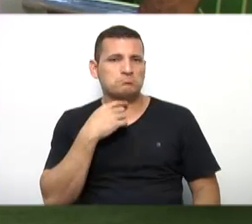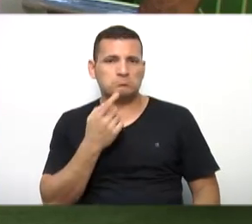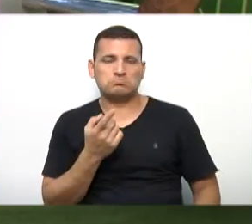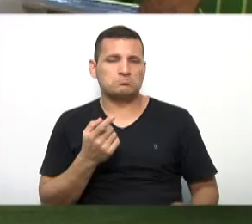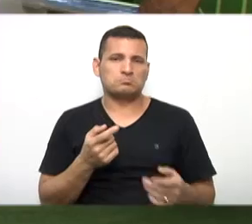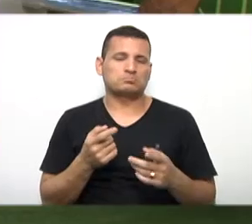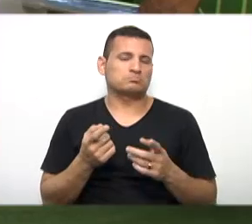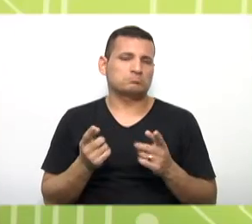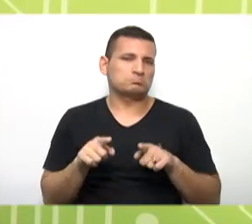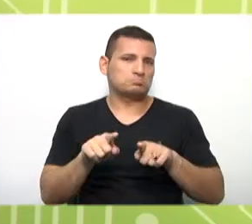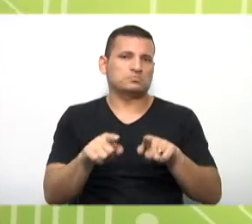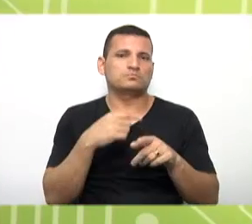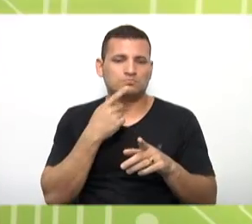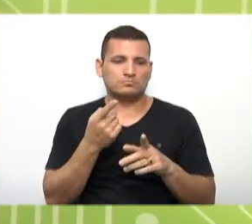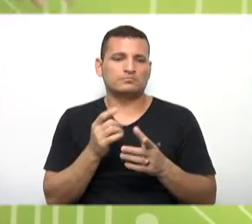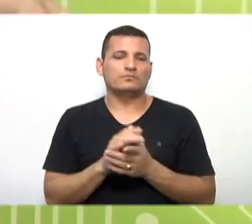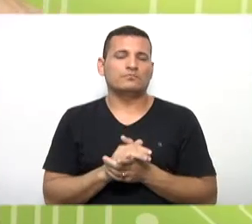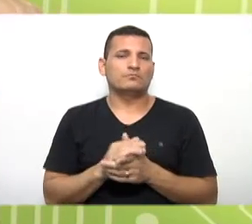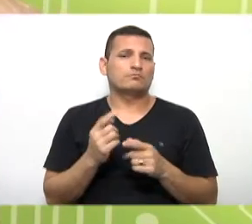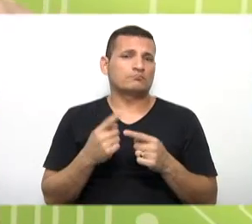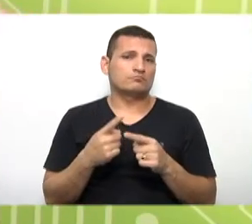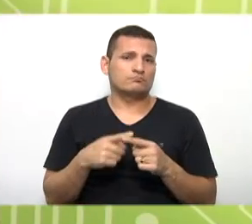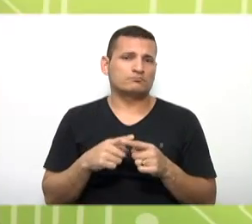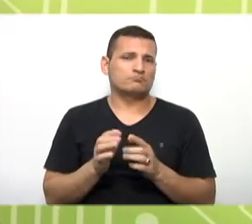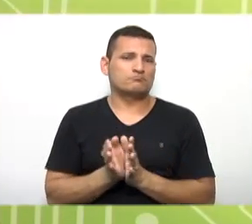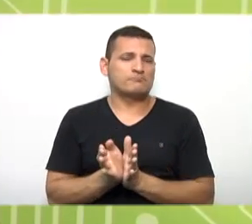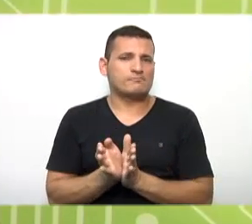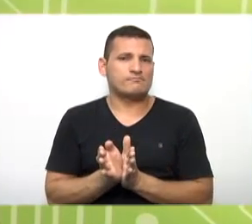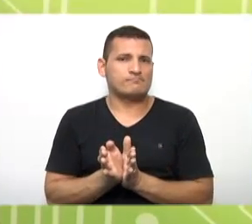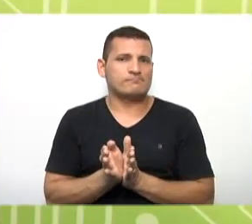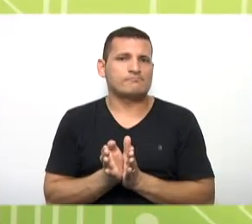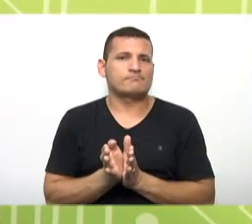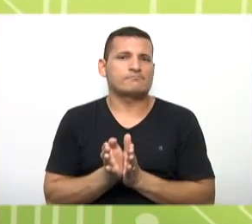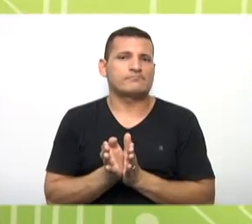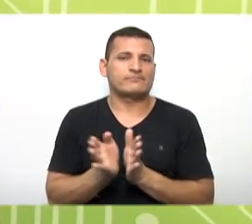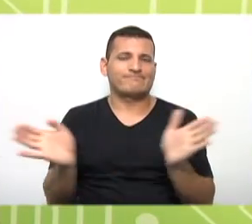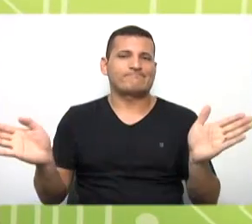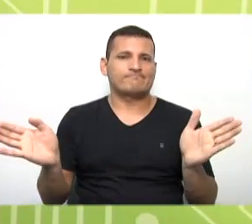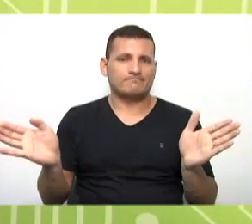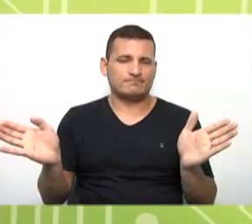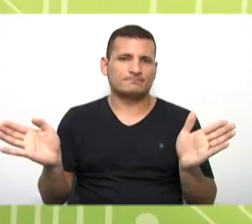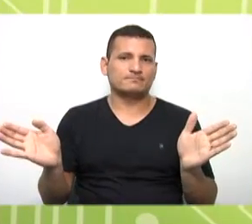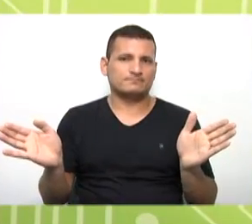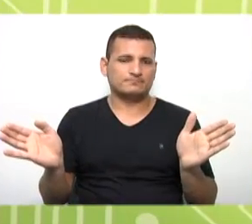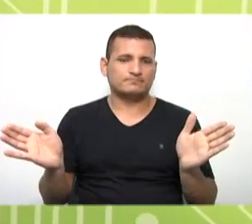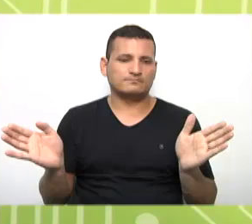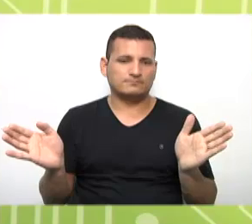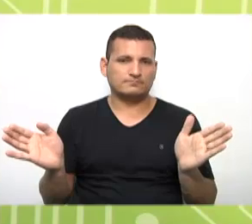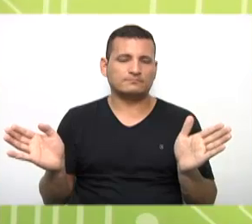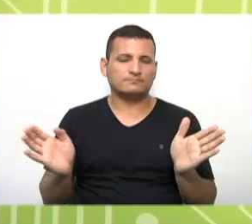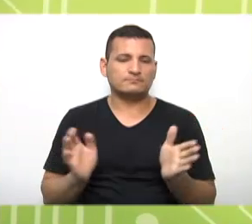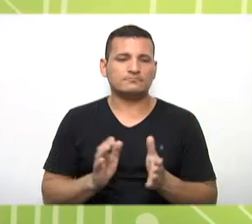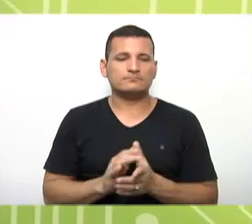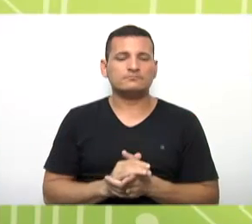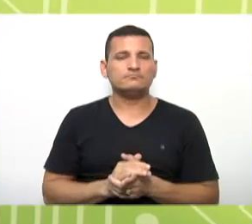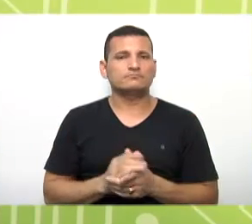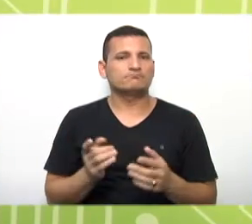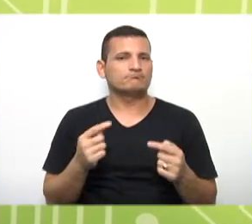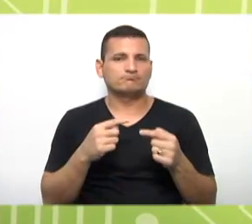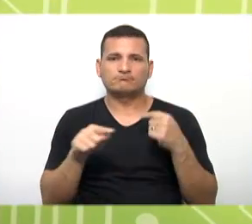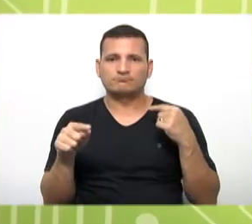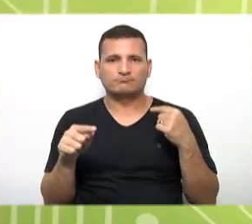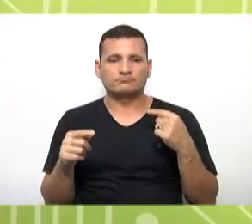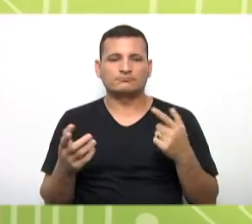mesmo, porque um vai para um lado, um quer tudo para ele e o outro vai delegar, então não comunga